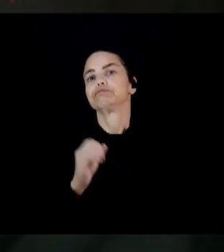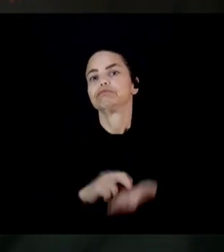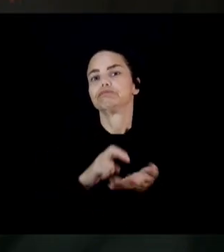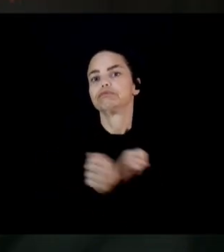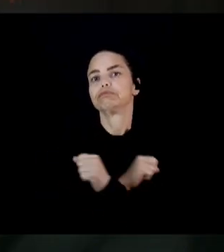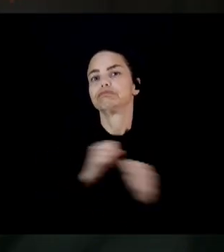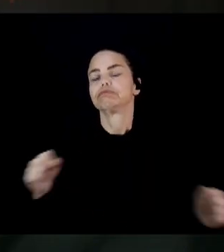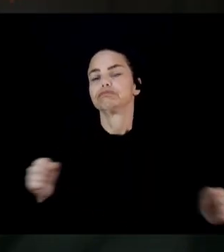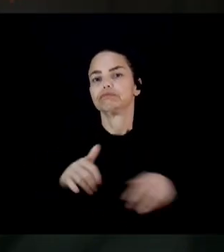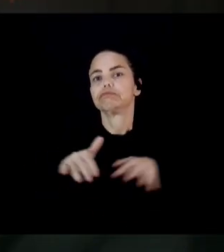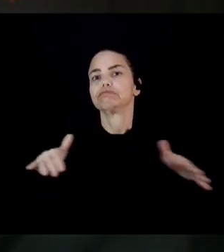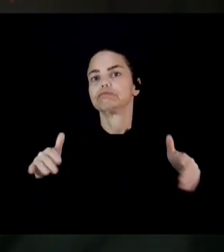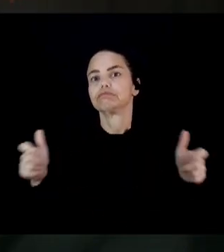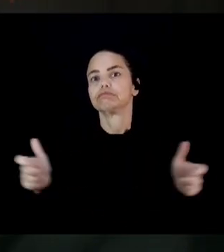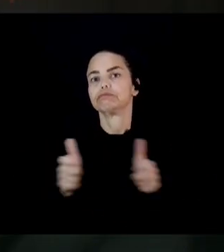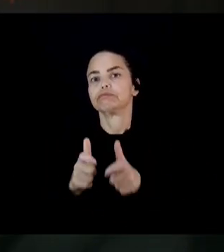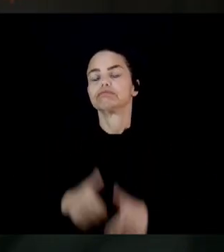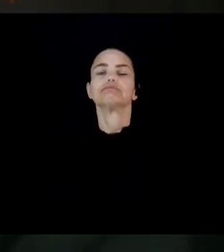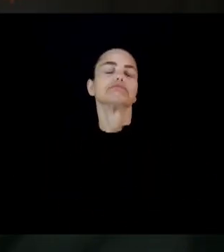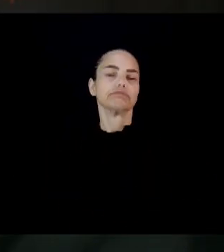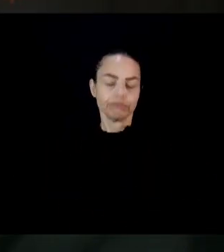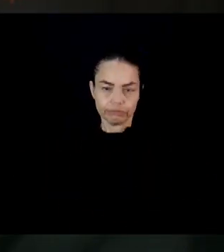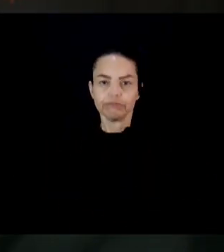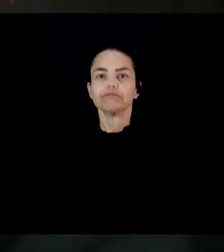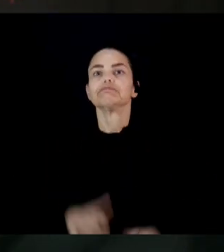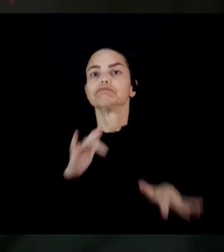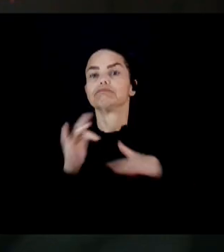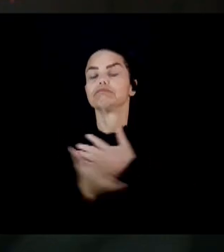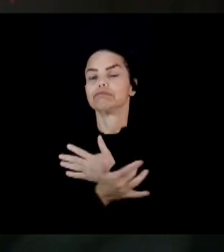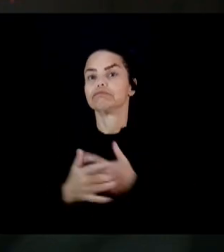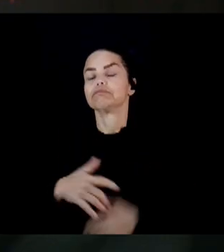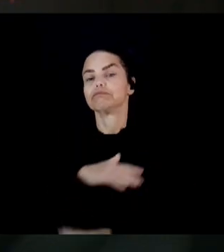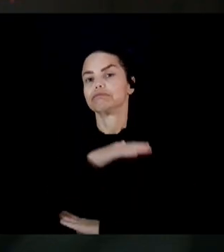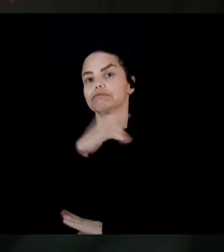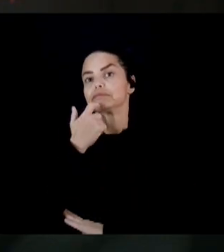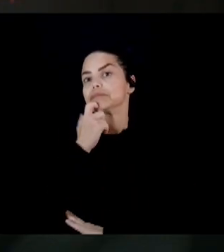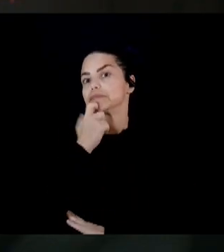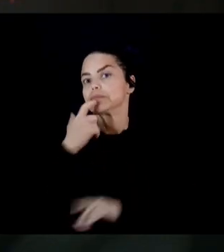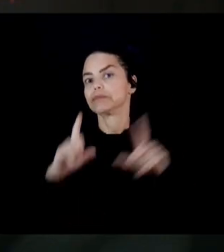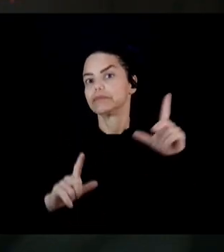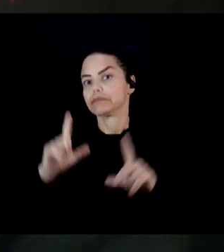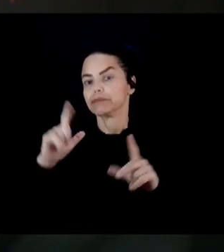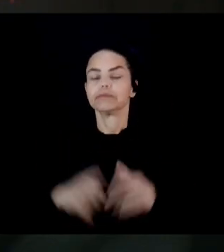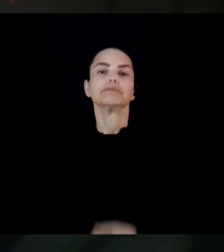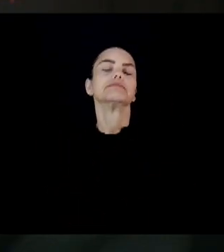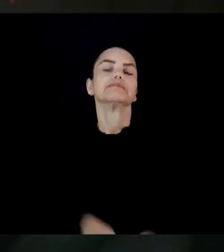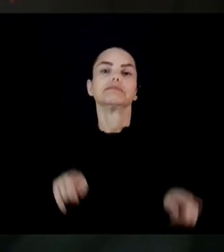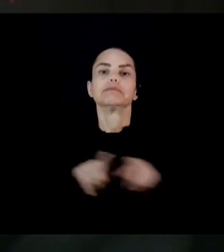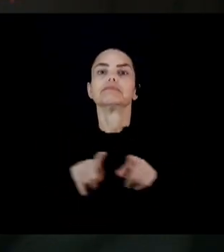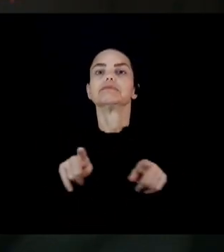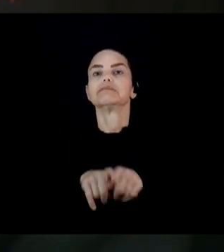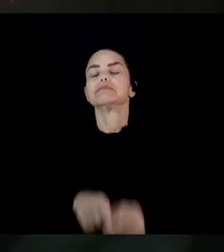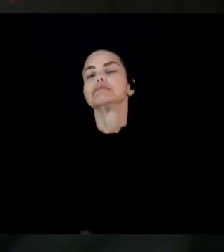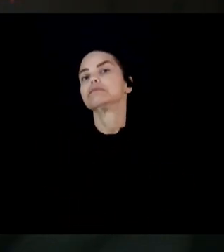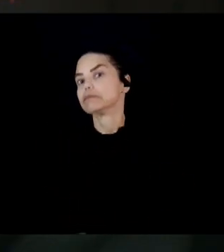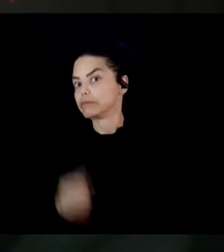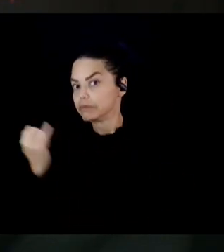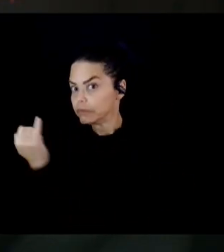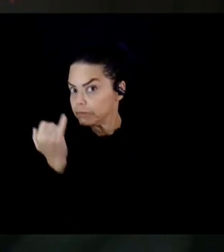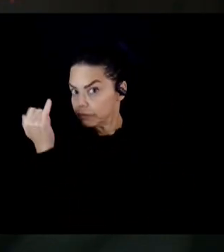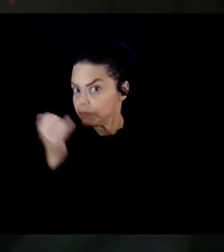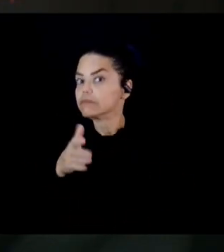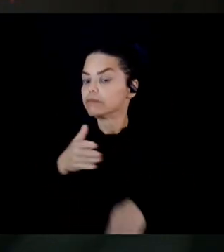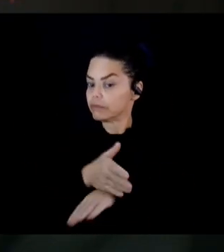com transmissão pelos canais oficiais da TV Câmara Campinas, da Câmara de Campinas. Então é importante que você participe,